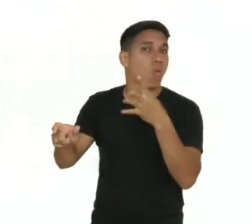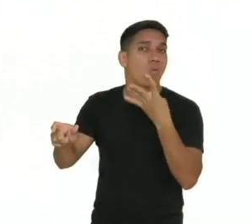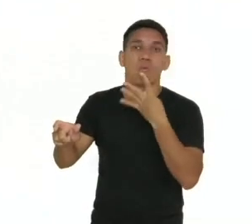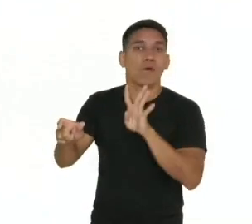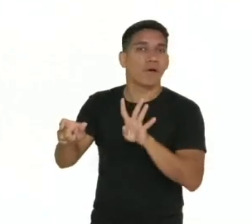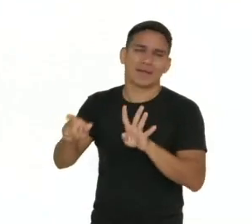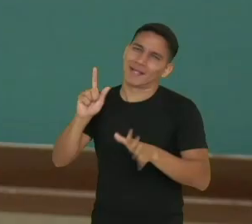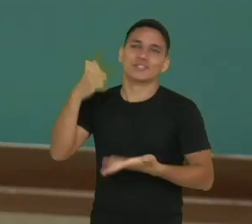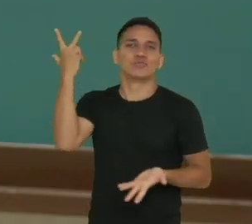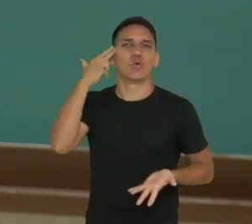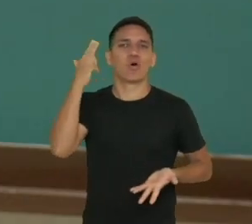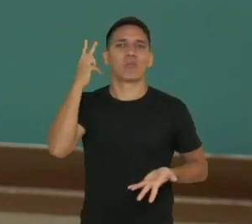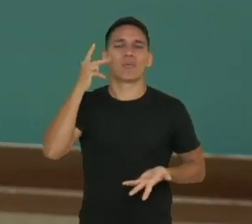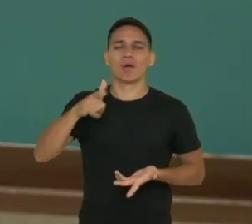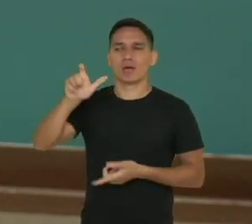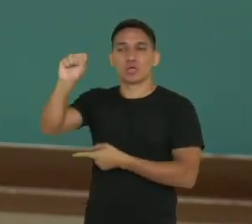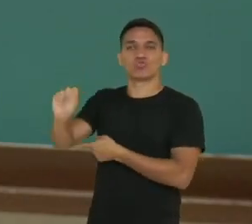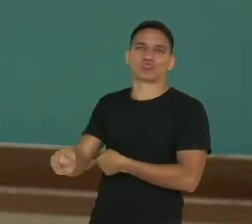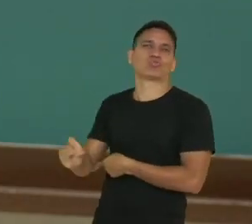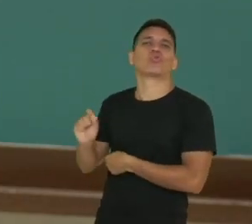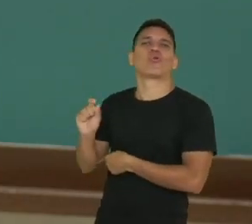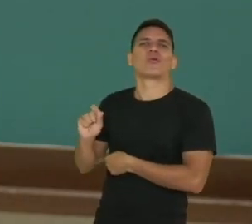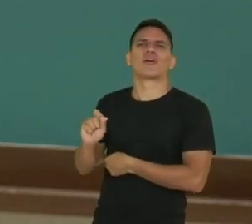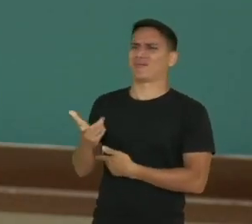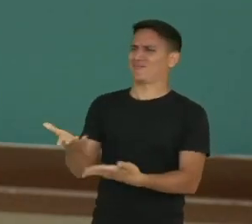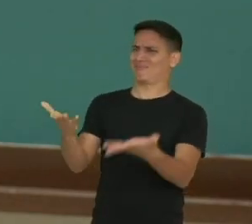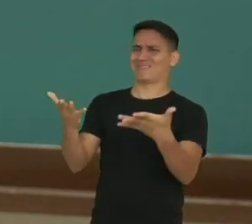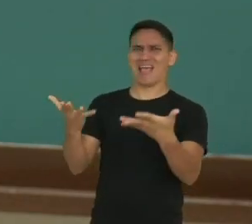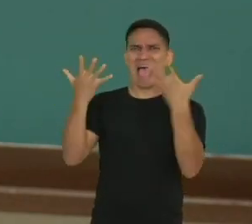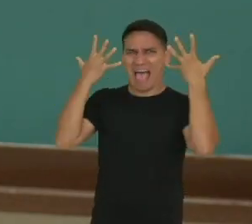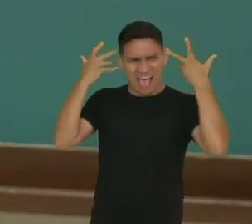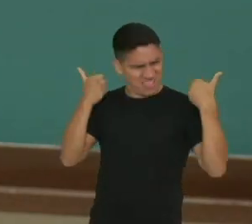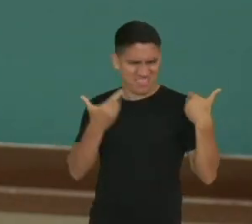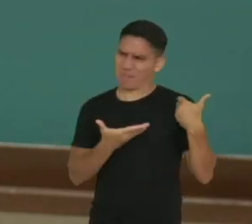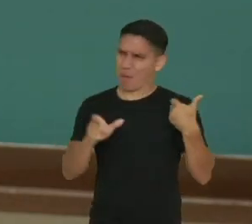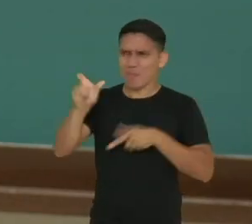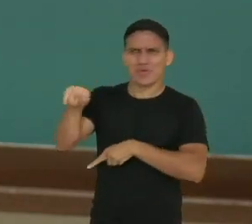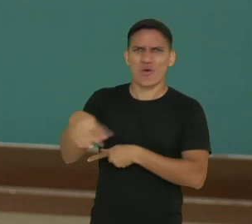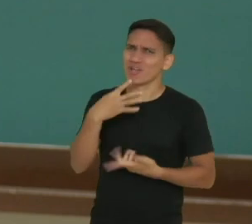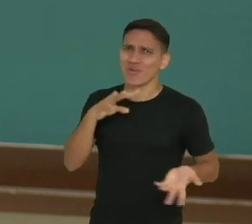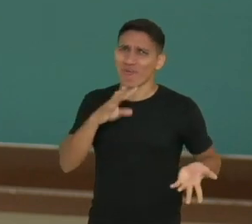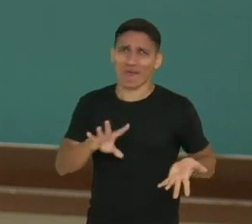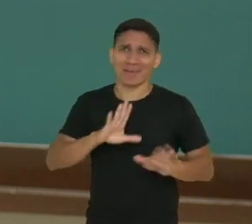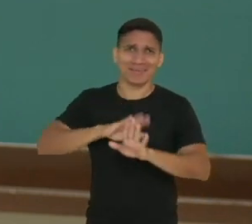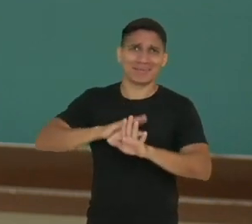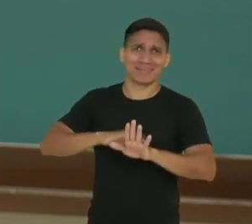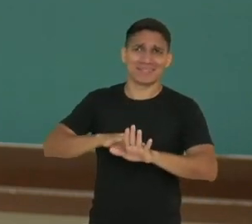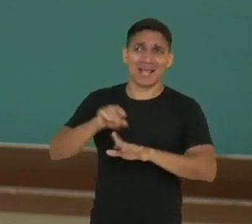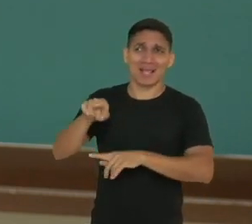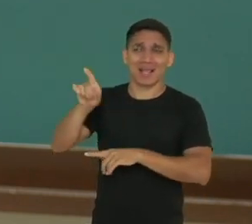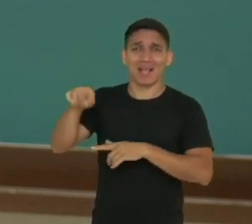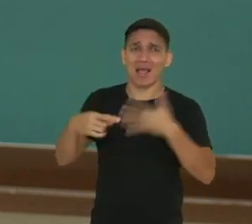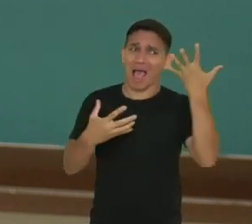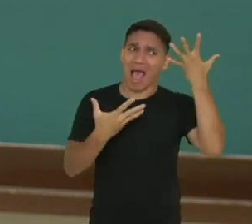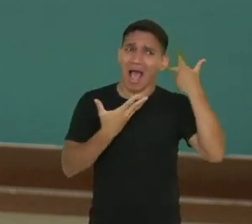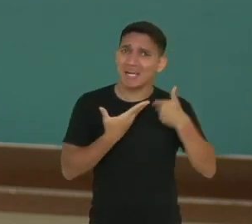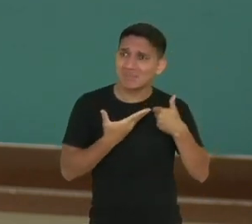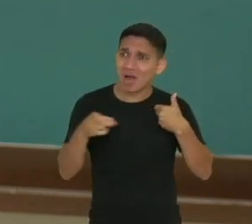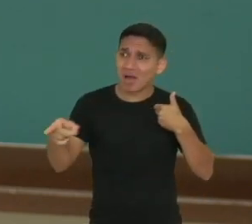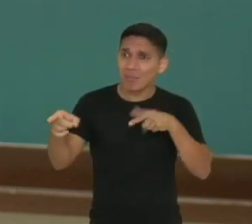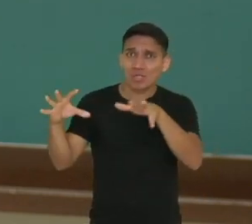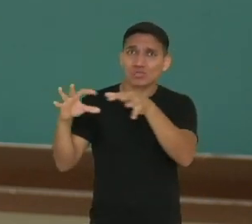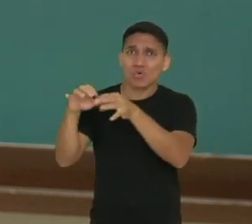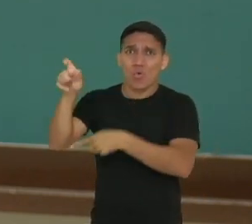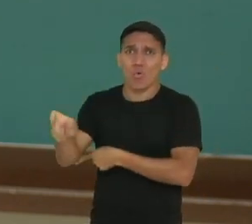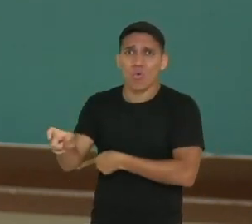comum no sul, então o animal, né? Então chama lá alguém desconhecido. Quem é essa pessoa? Então é uma expressão corriqueira